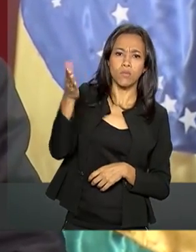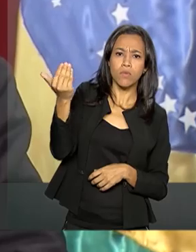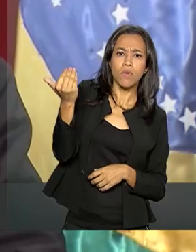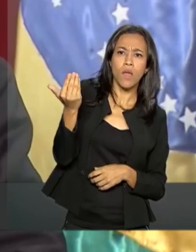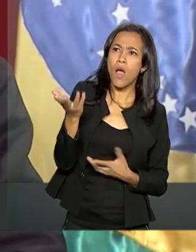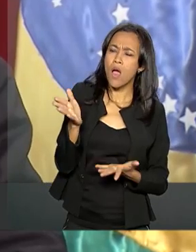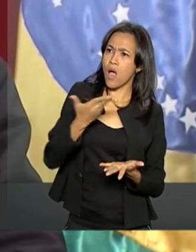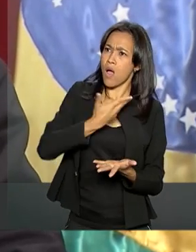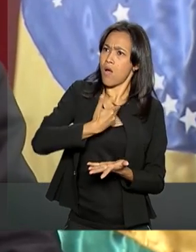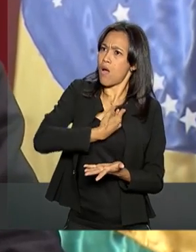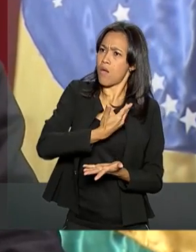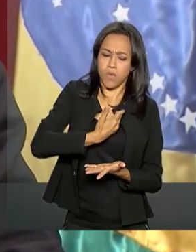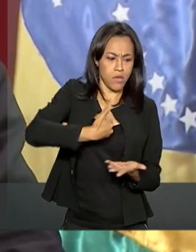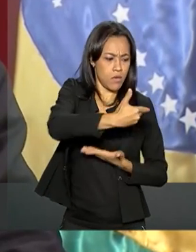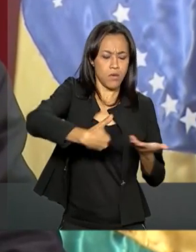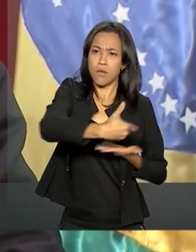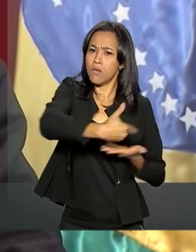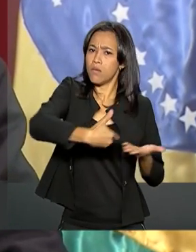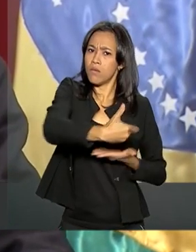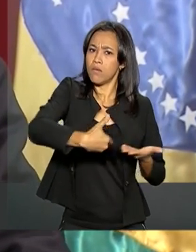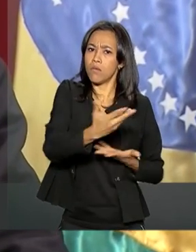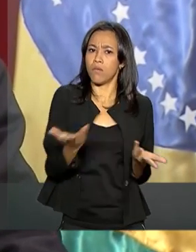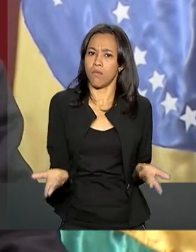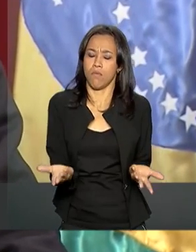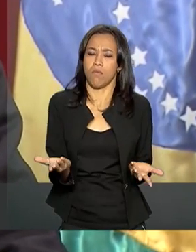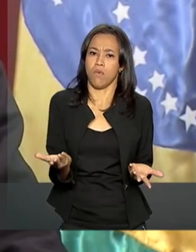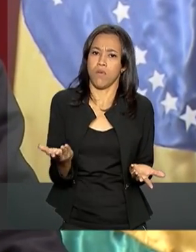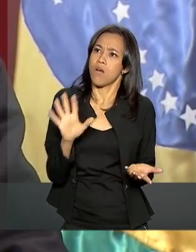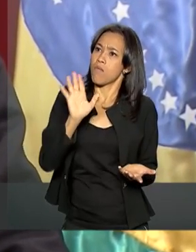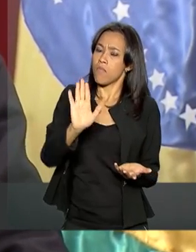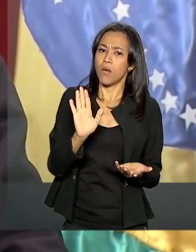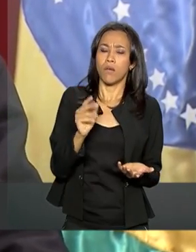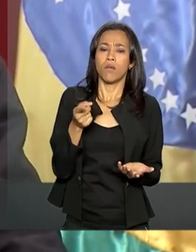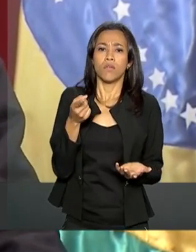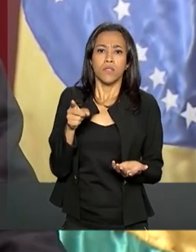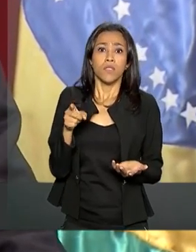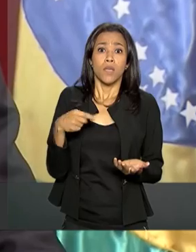a amizade do Brasil com os Estados Unidos é enorme, mas a amizade